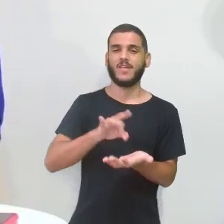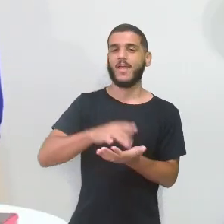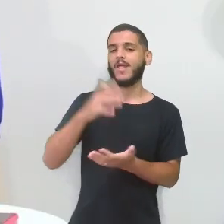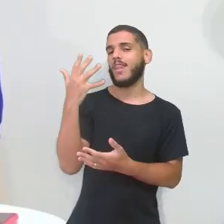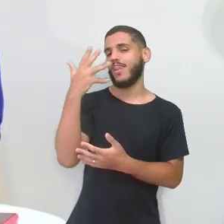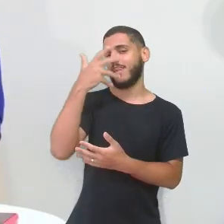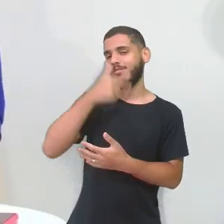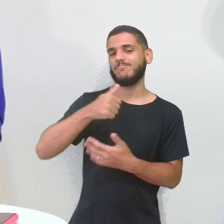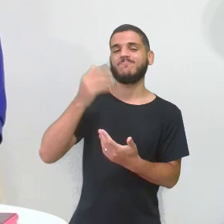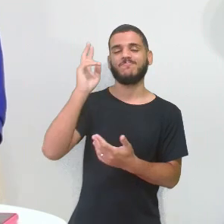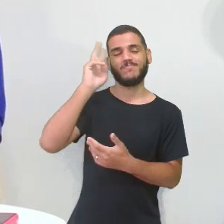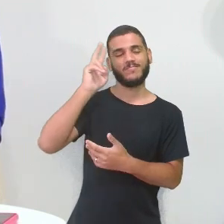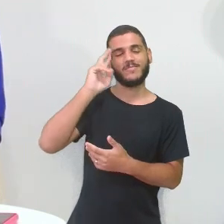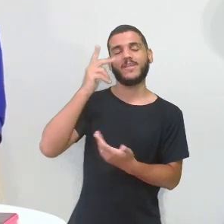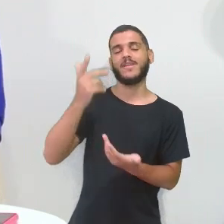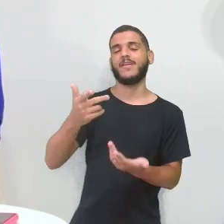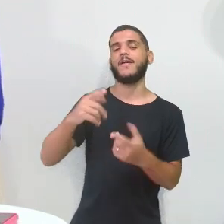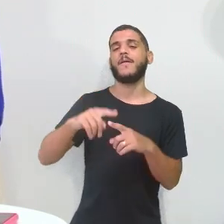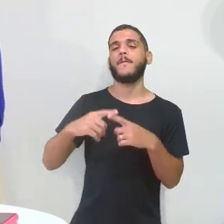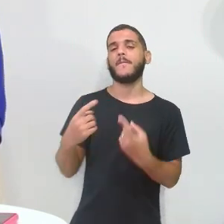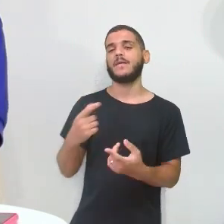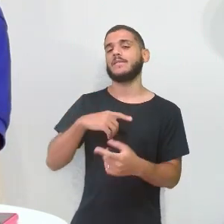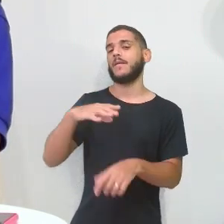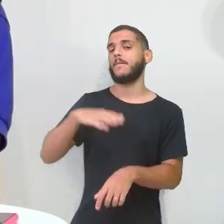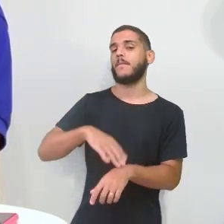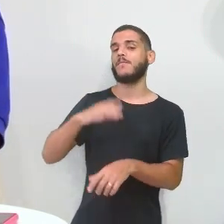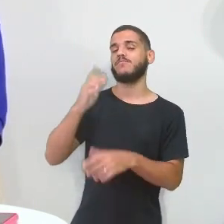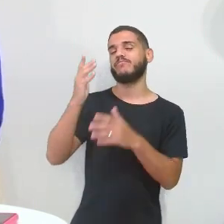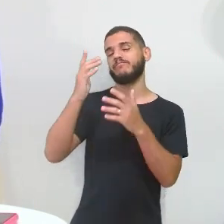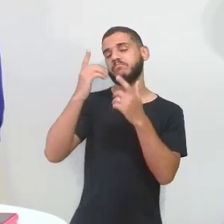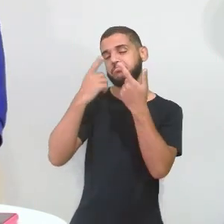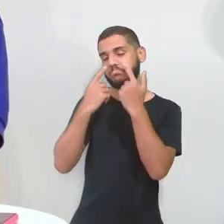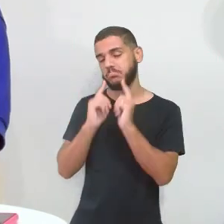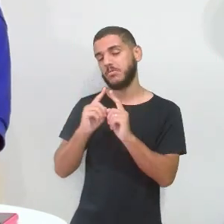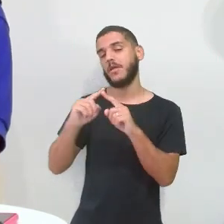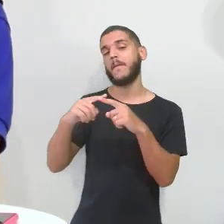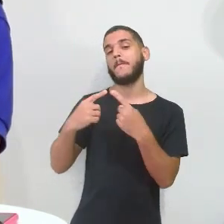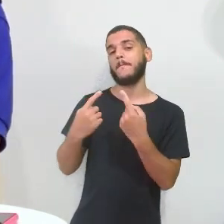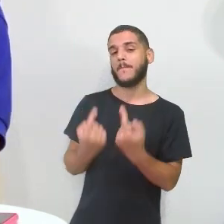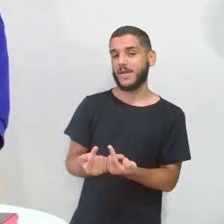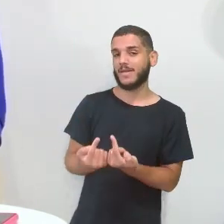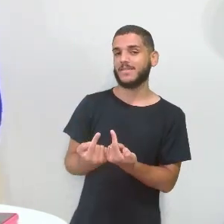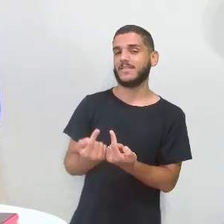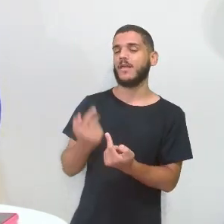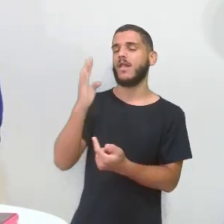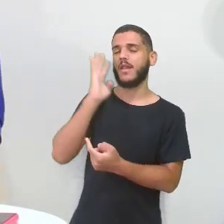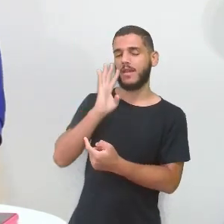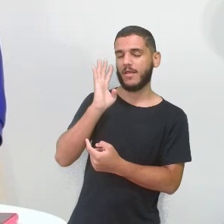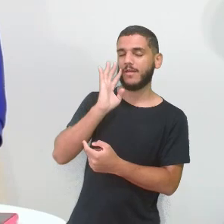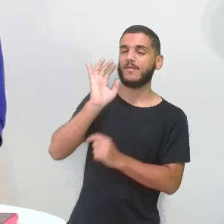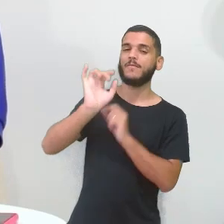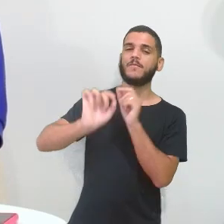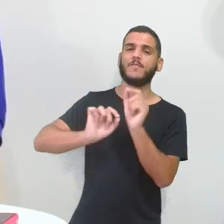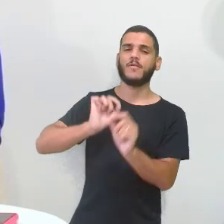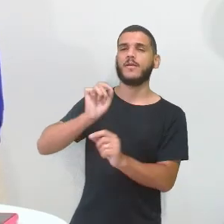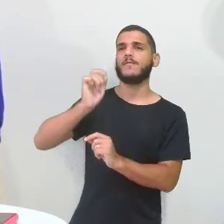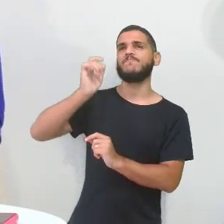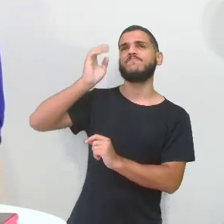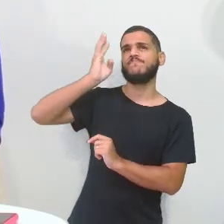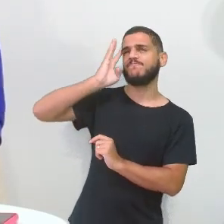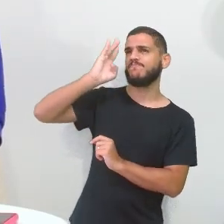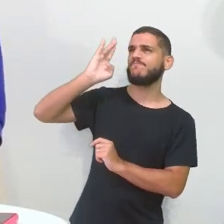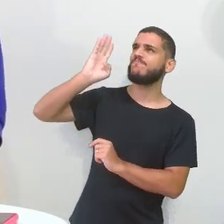linda história, né? Apesar de ter momentos tristes na história, mas como é legal, né?